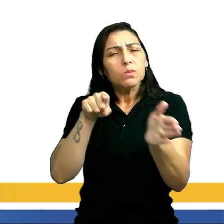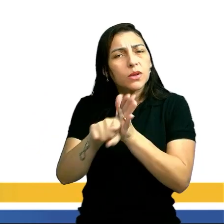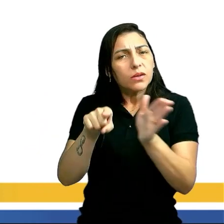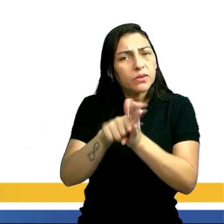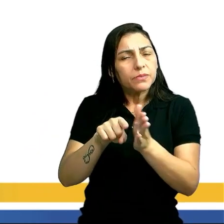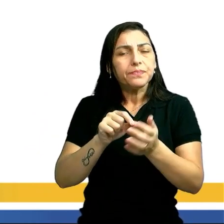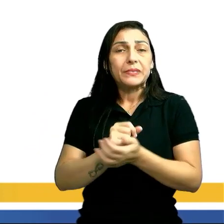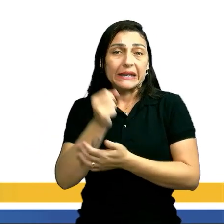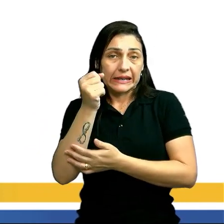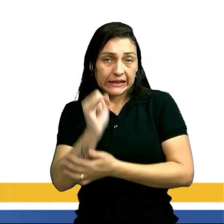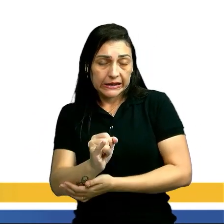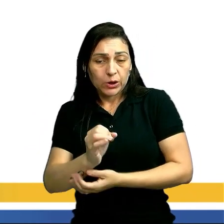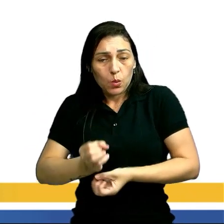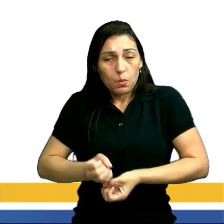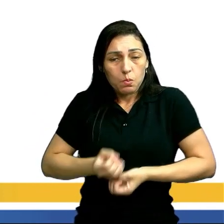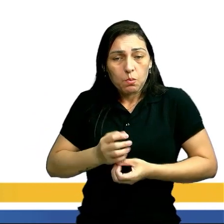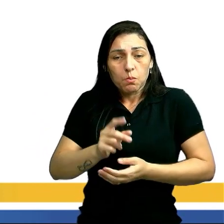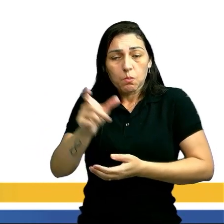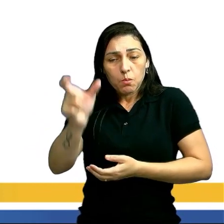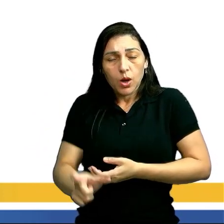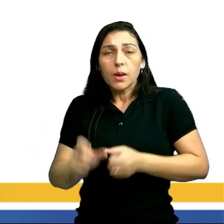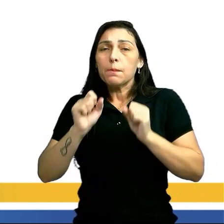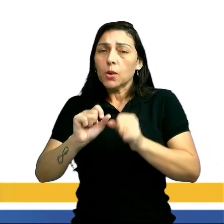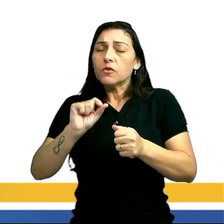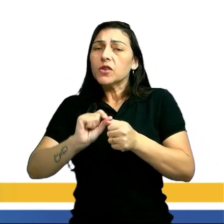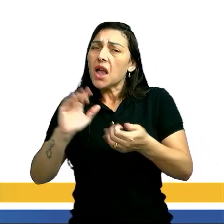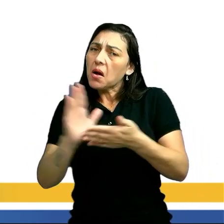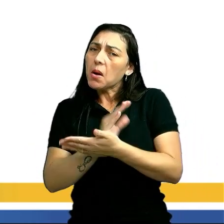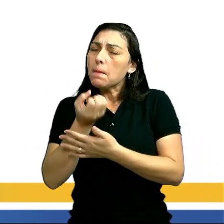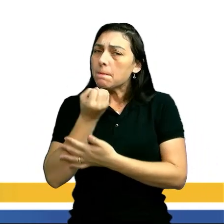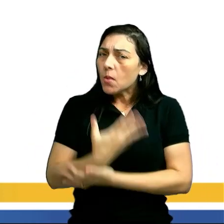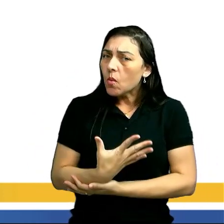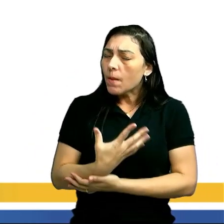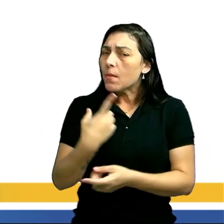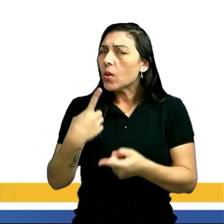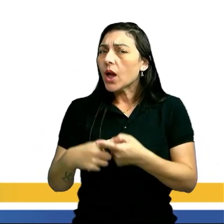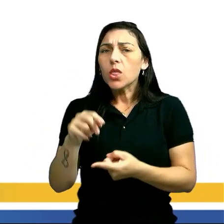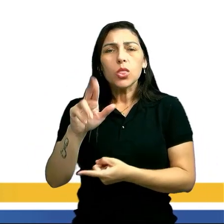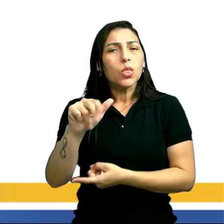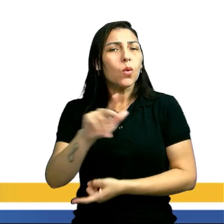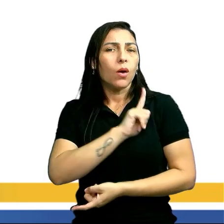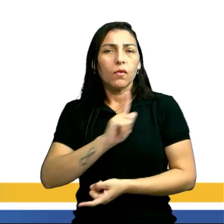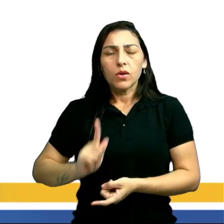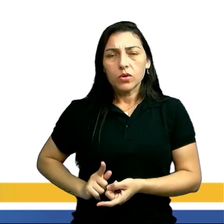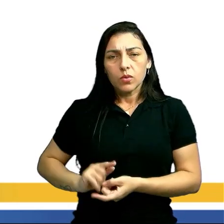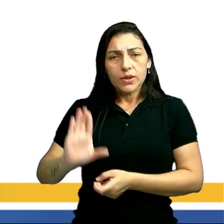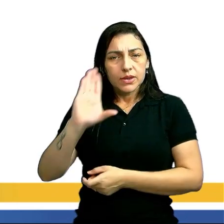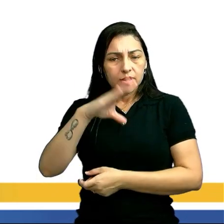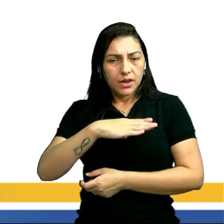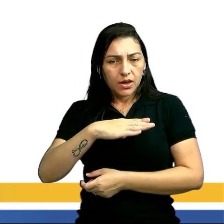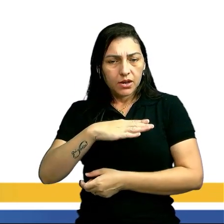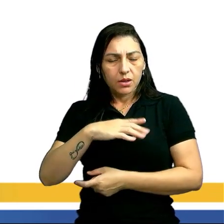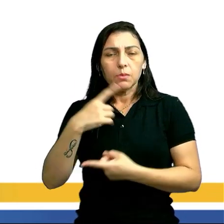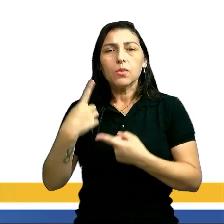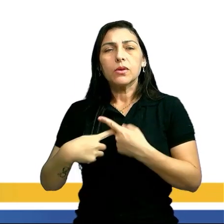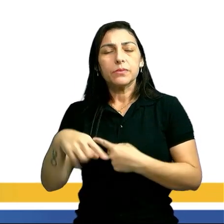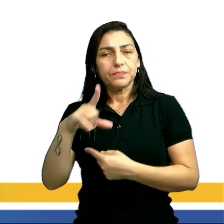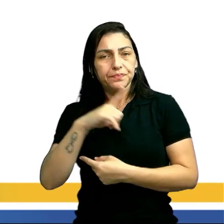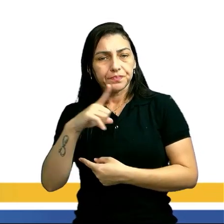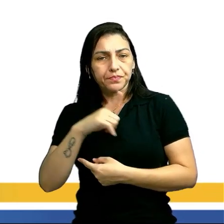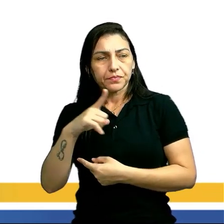perguntar. Se o poeta pode fazer alguma coisa boa, por que nunca governou uma cidade? Porque aí nós